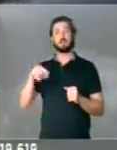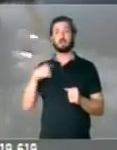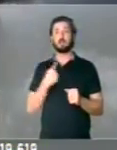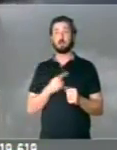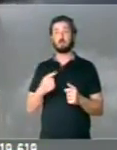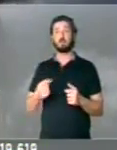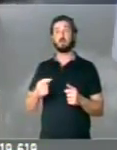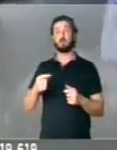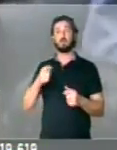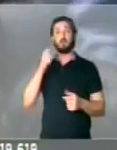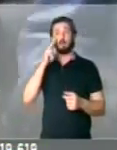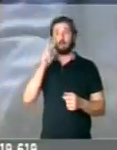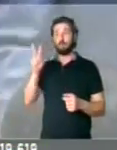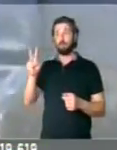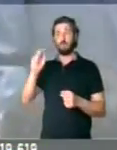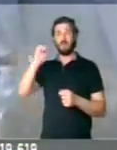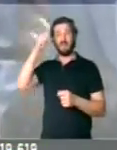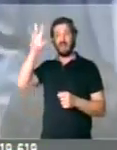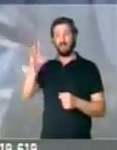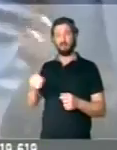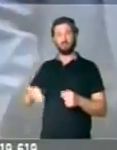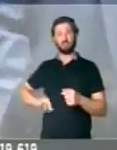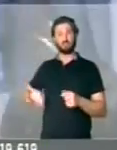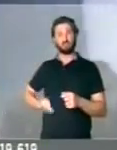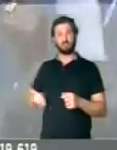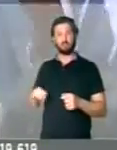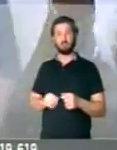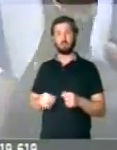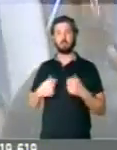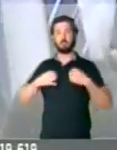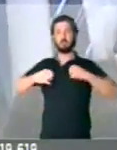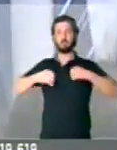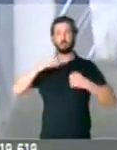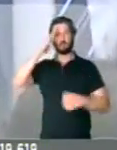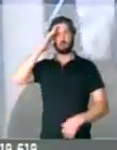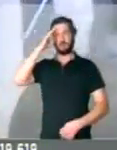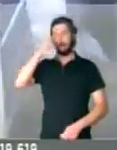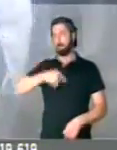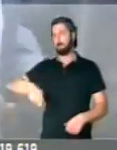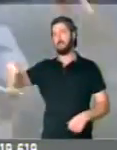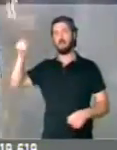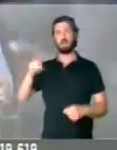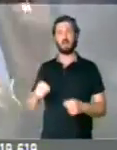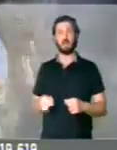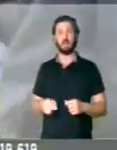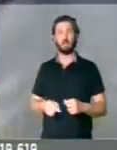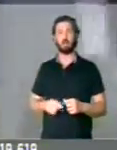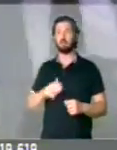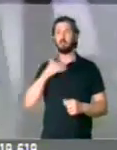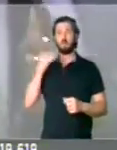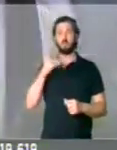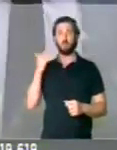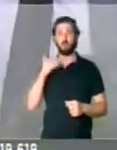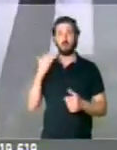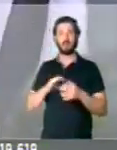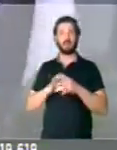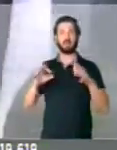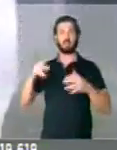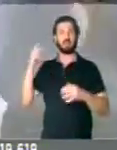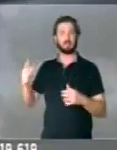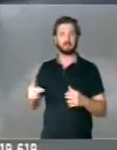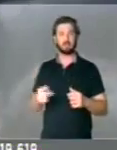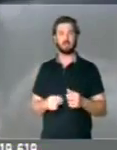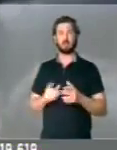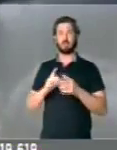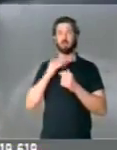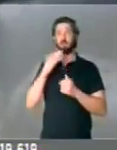que ver uma África sofrida e termos que mandar soldados para a África para morrerem pela liberdade,